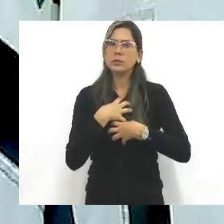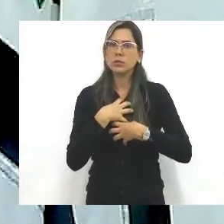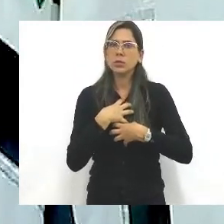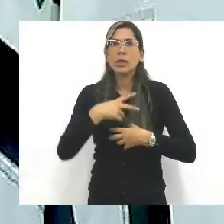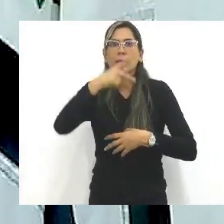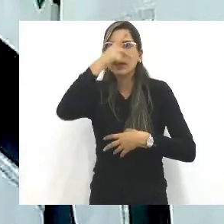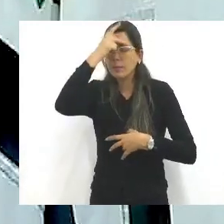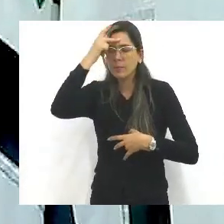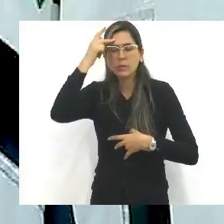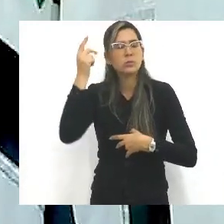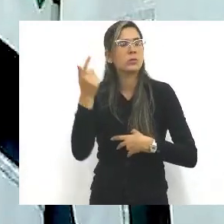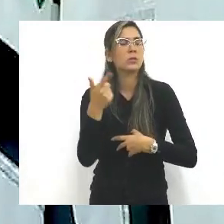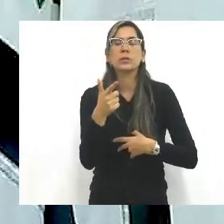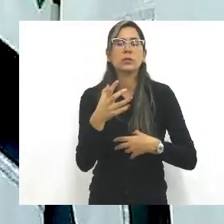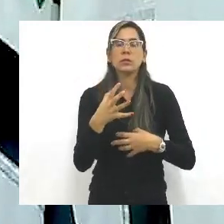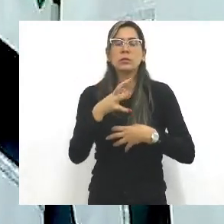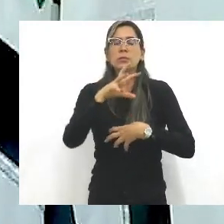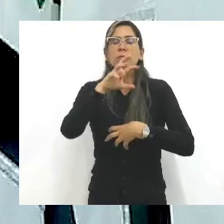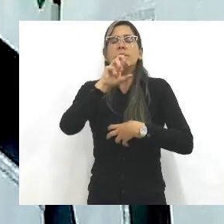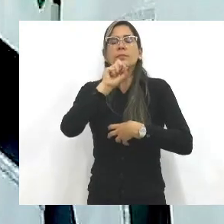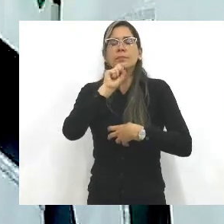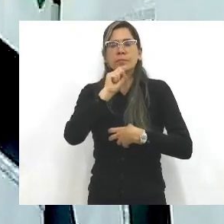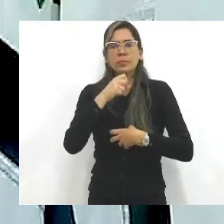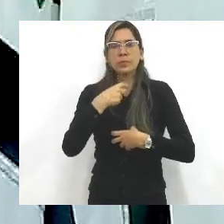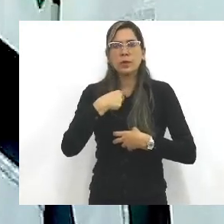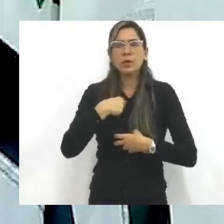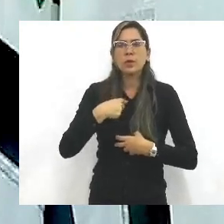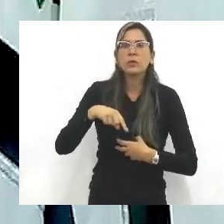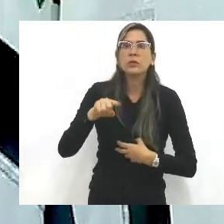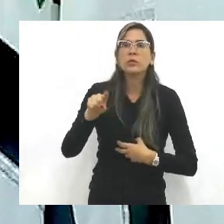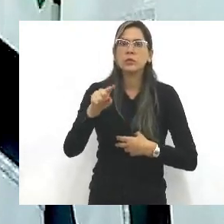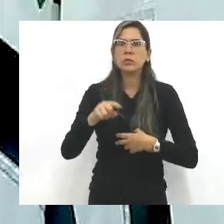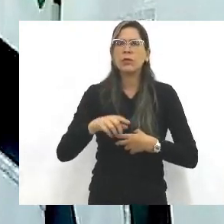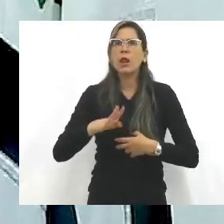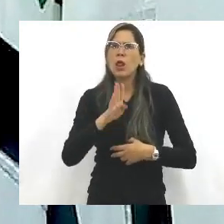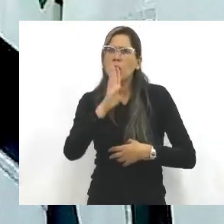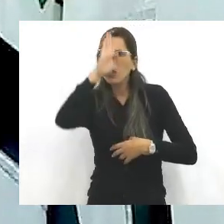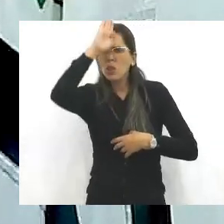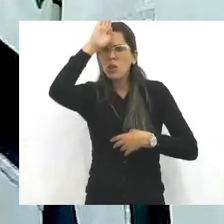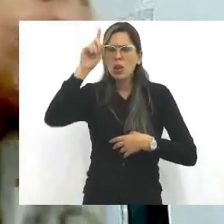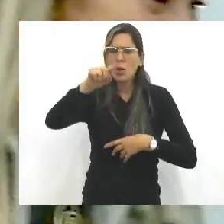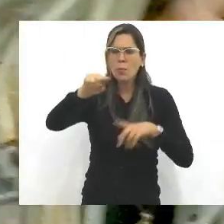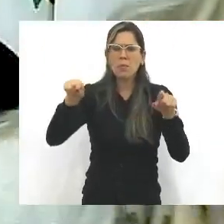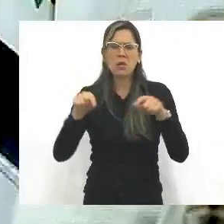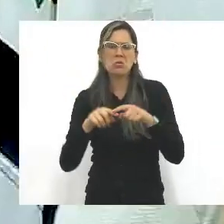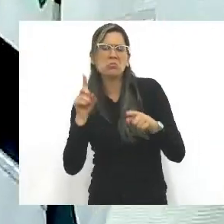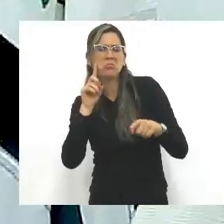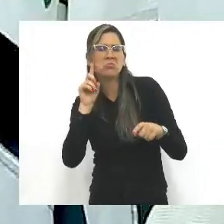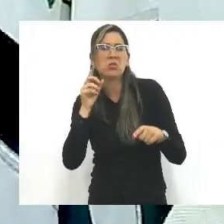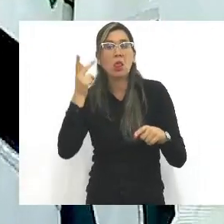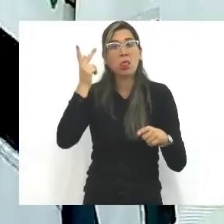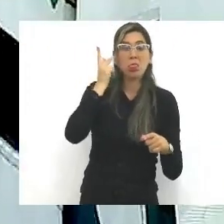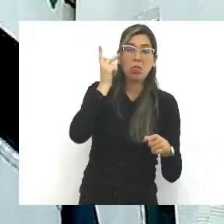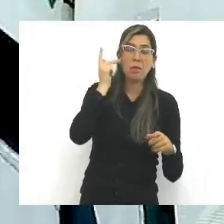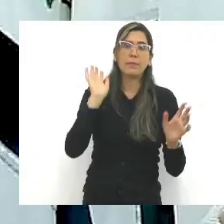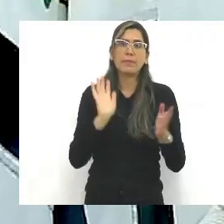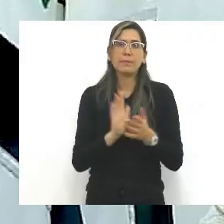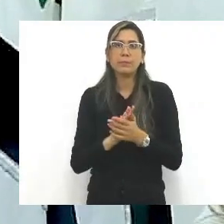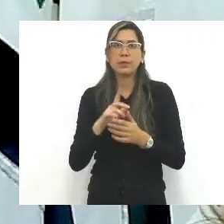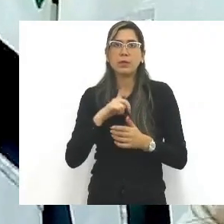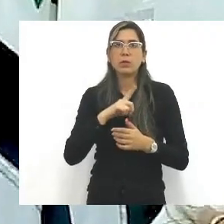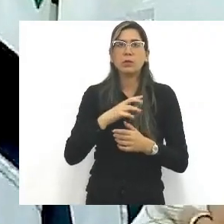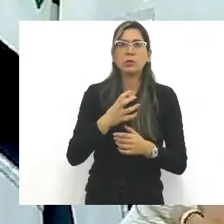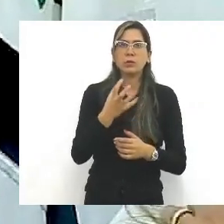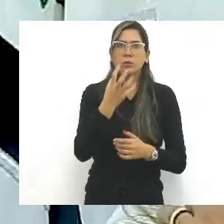não sentem. Eu estava num belo dia lá no quartel de bombeiros, um dia rotineiro. Nós tínhamos, o cachorro